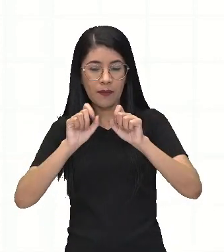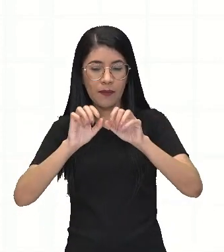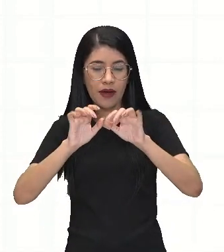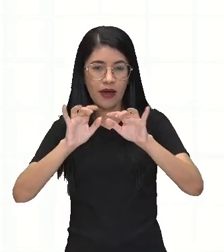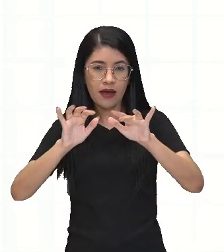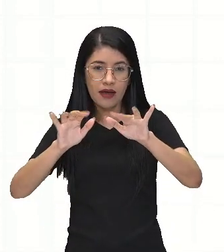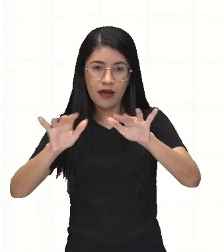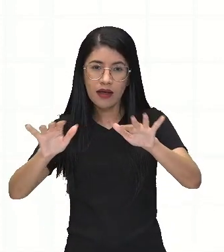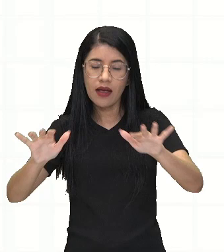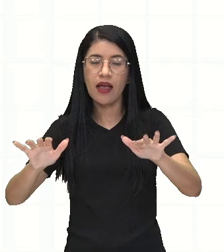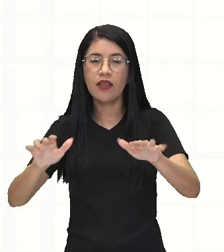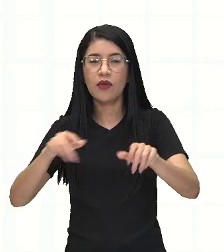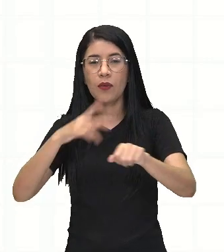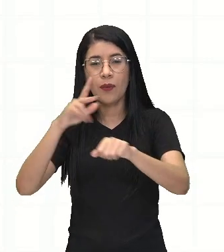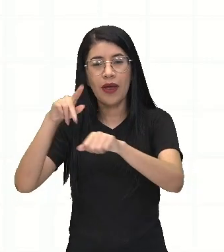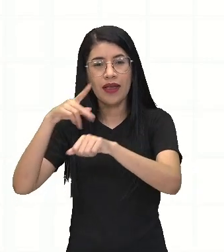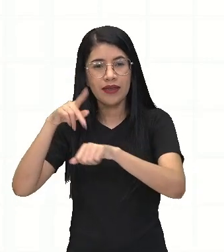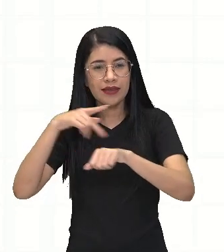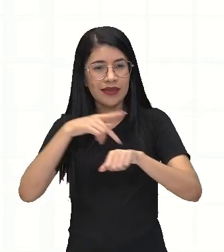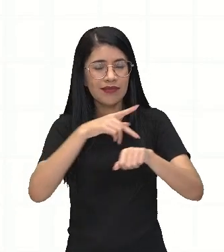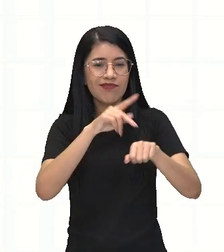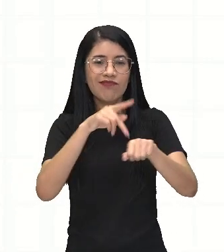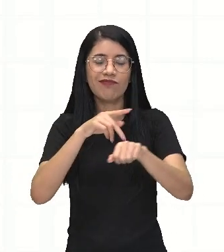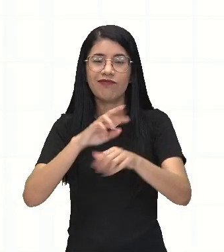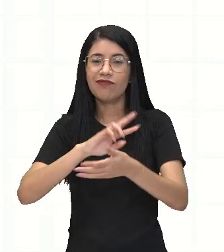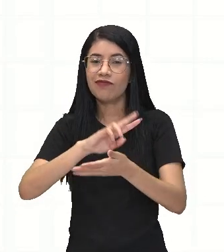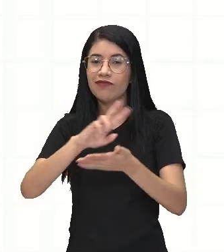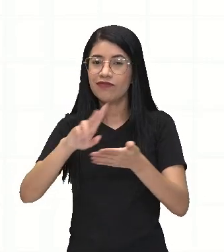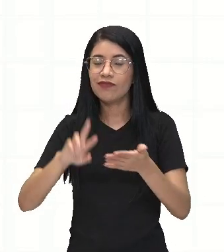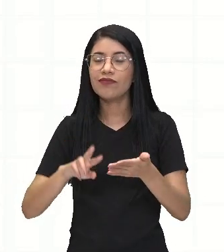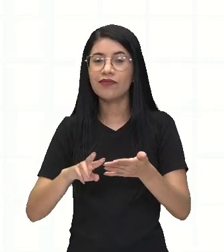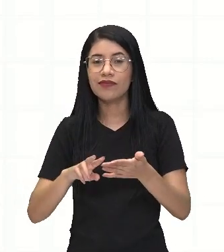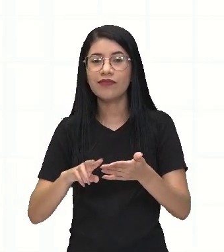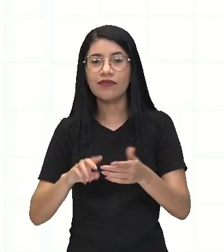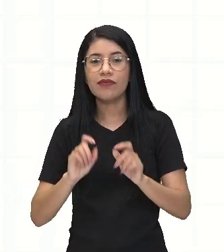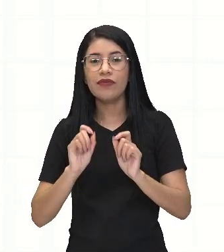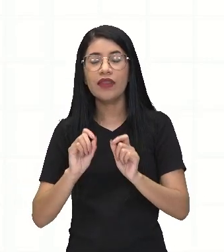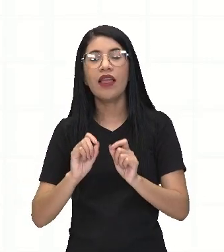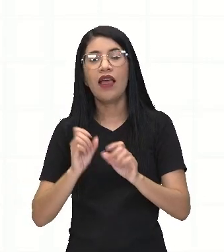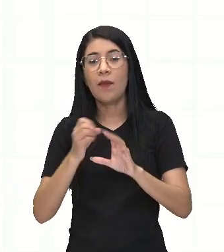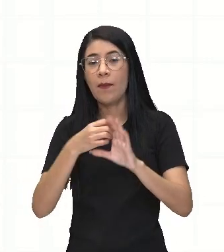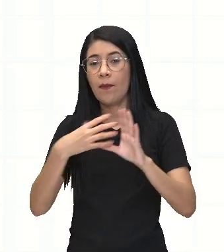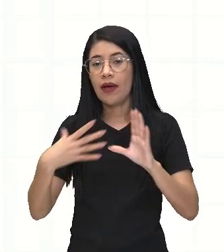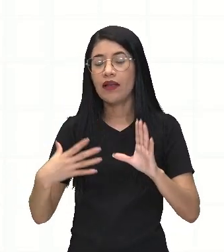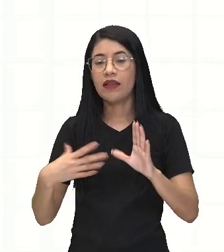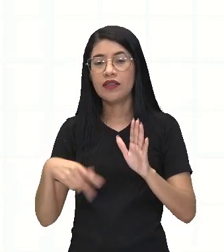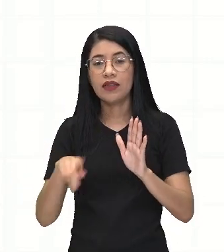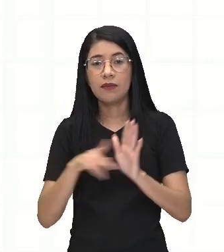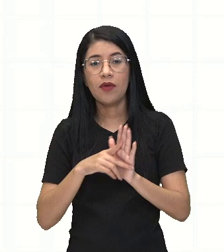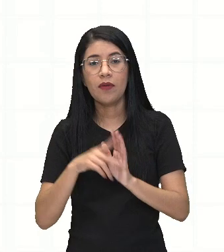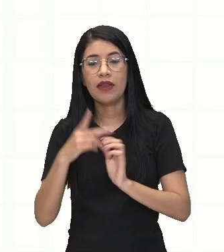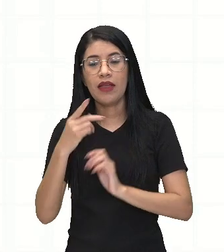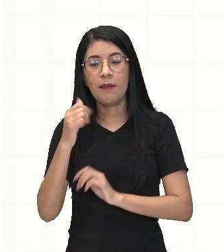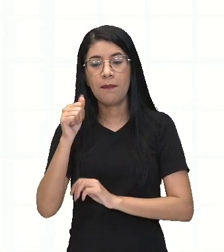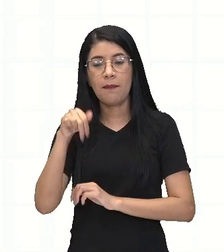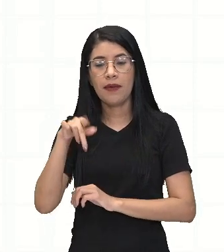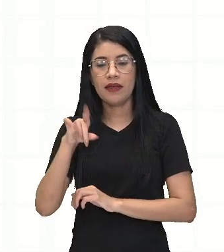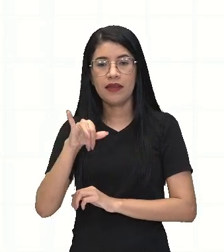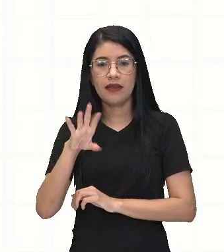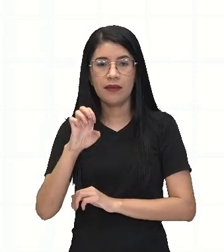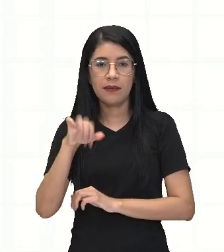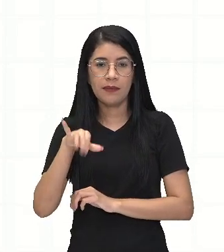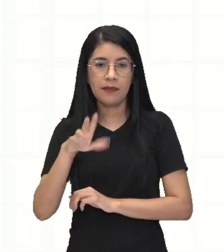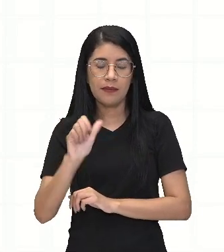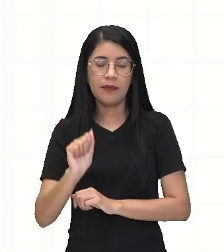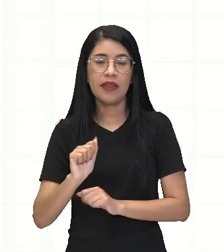de vários países e continentes, é o que caracteriza uma pandemia. Ele se espalha para